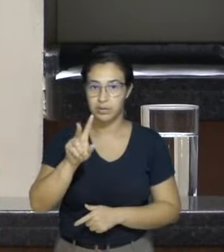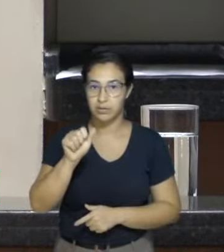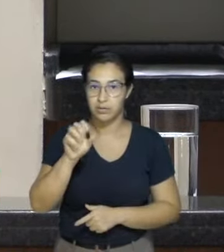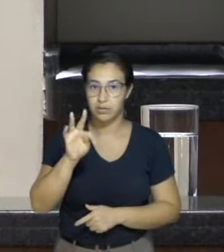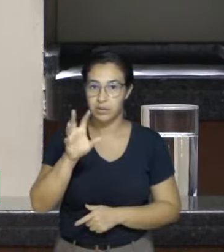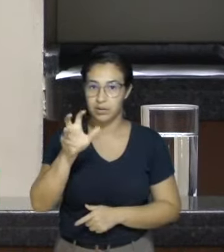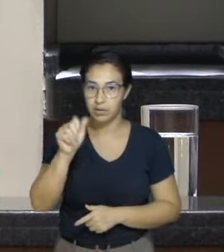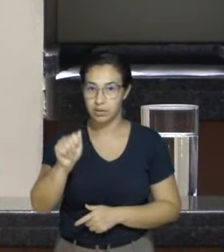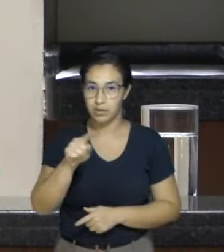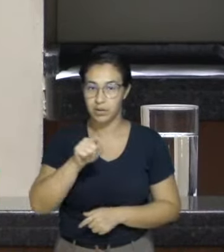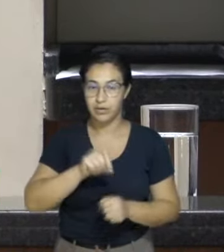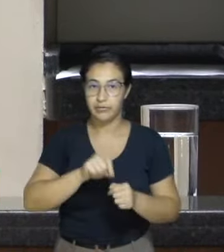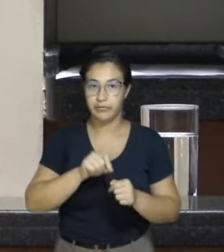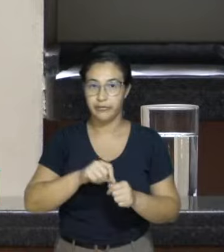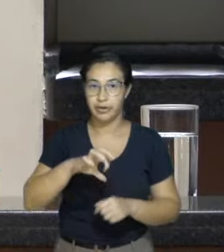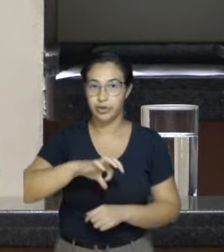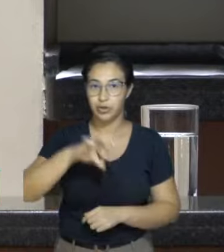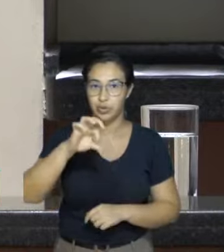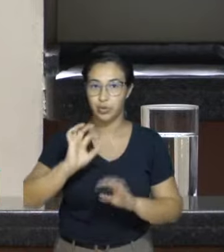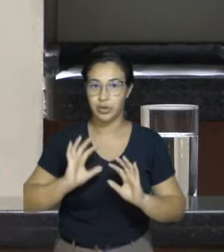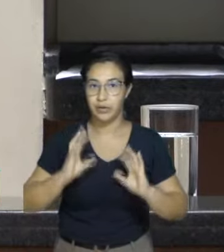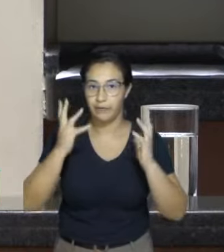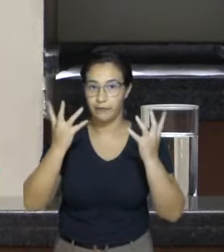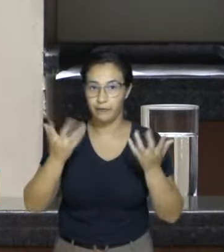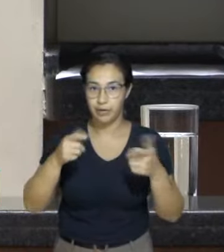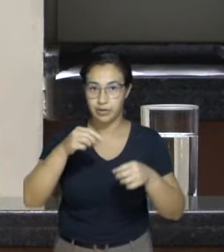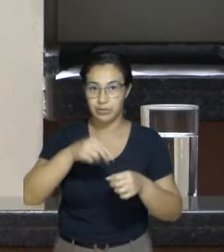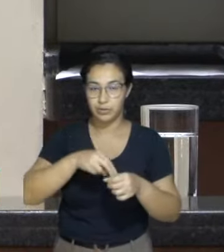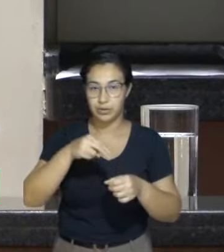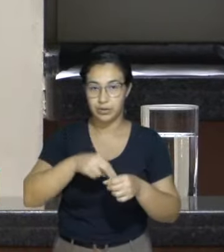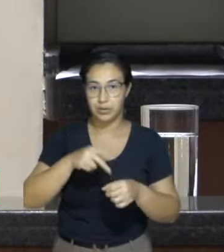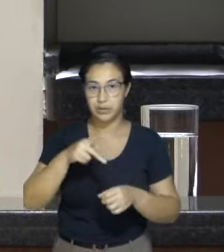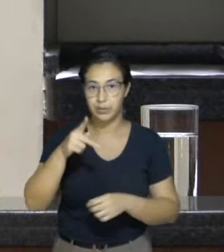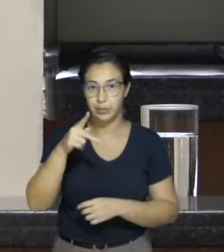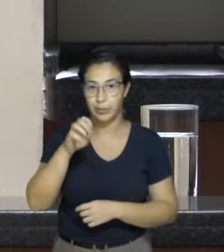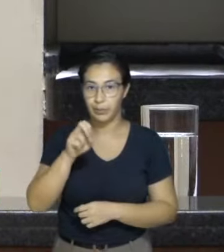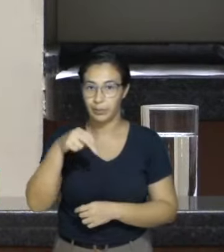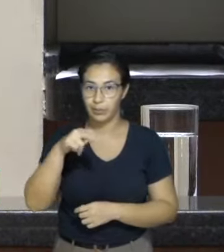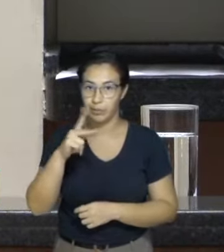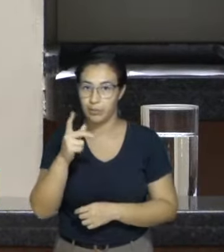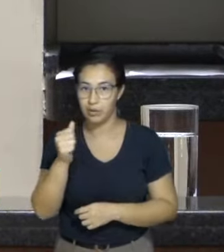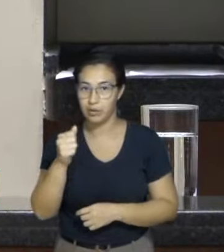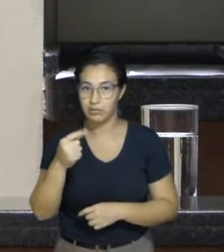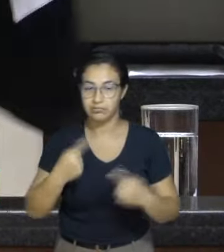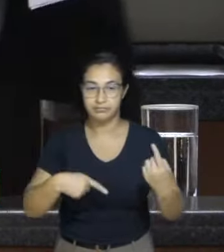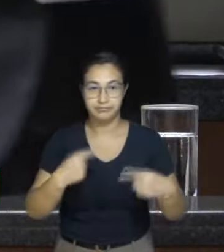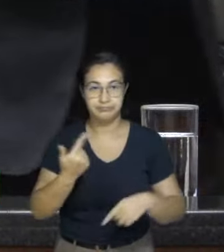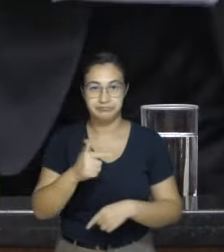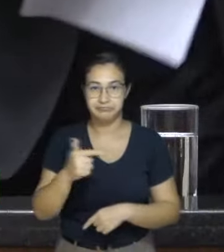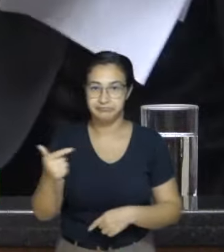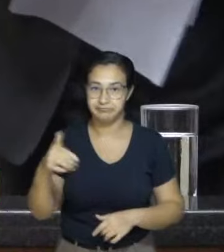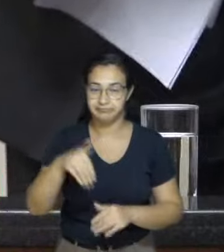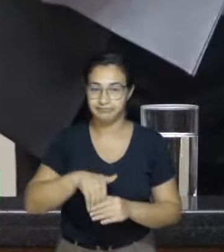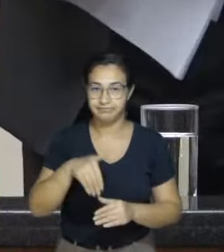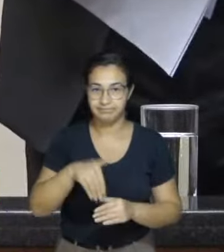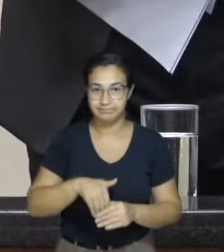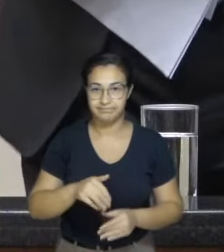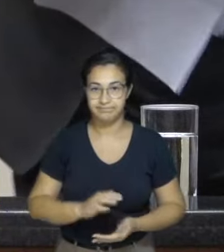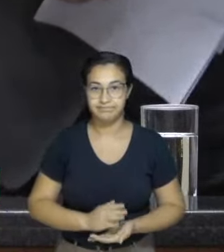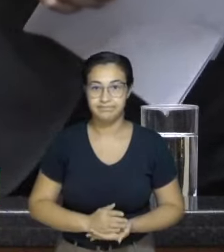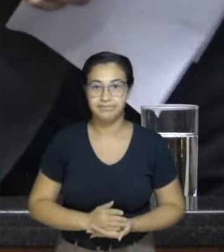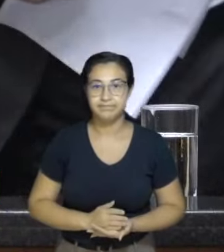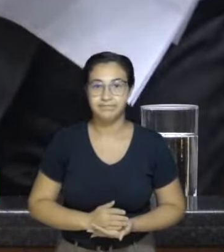da 29ª Festa dos Pescadores no município de Penha, em discussão. Não havendo quem queira discutir, em votação, deputados que aprovam,